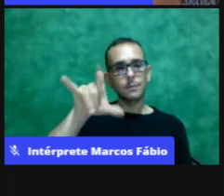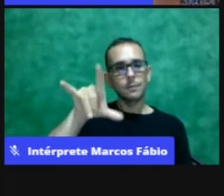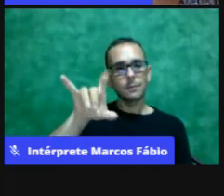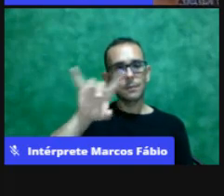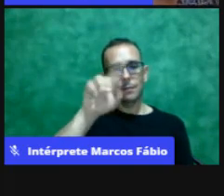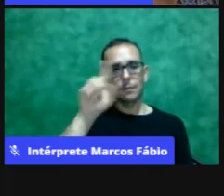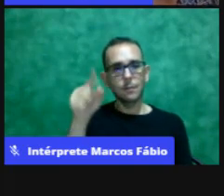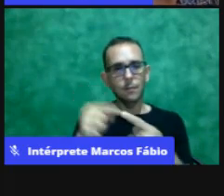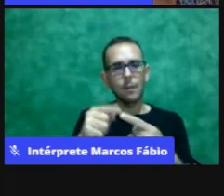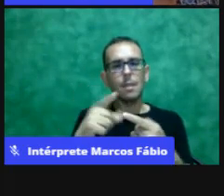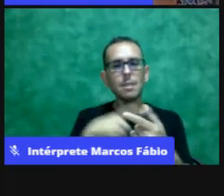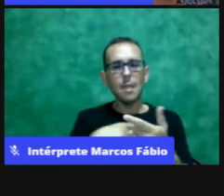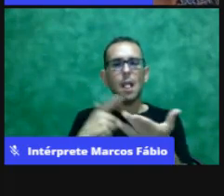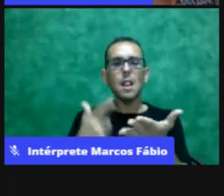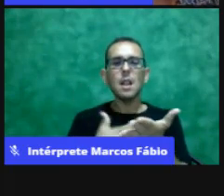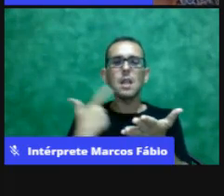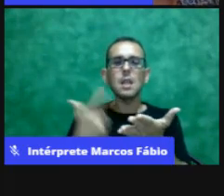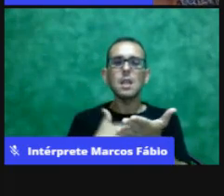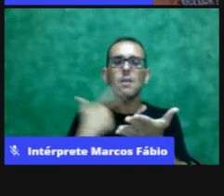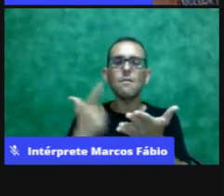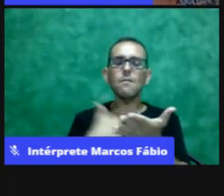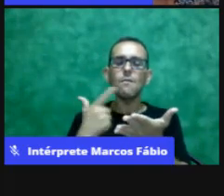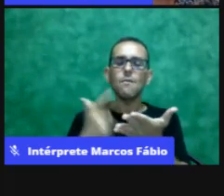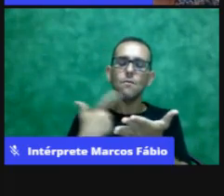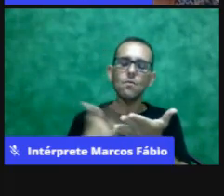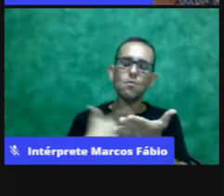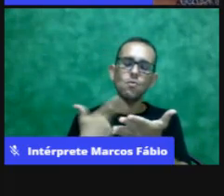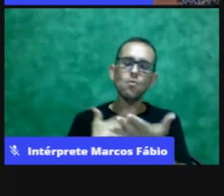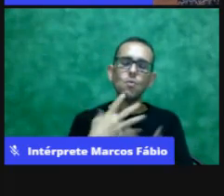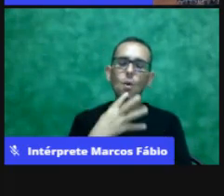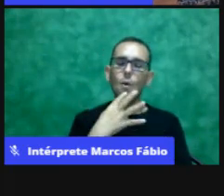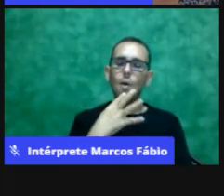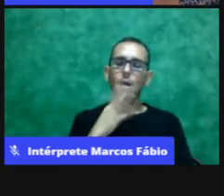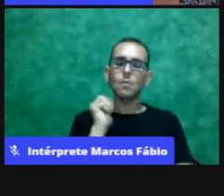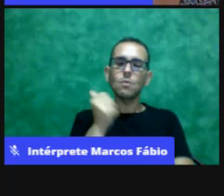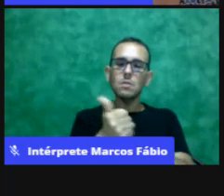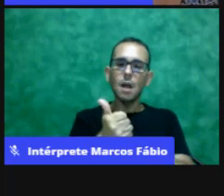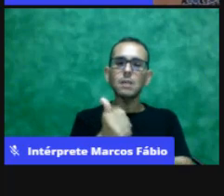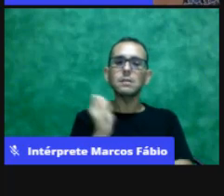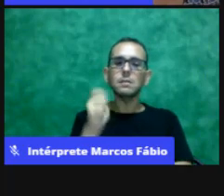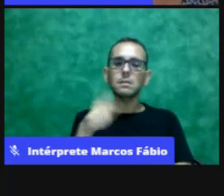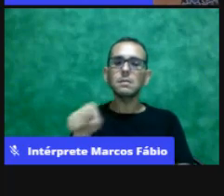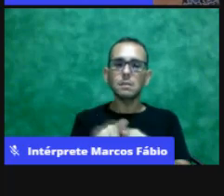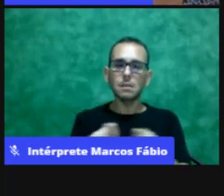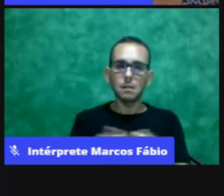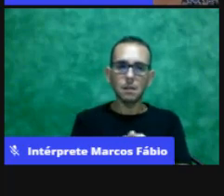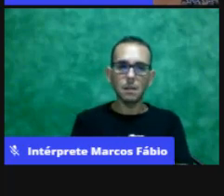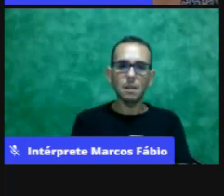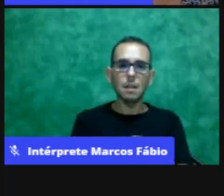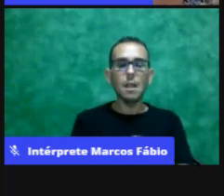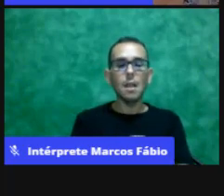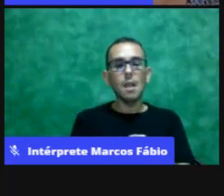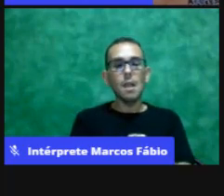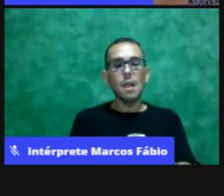livro, e tem vários livros que a gente conhece, de boa qualidade, que a gente gosta, e que eles fazem